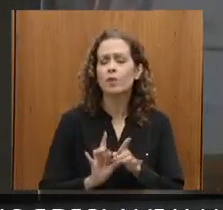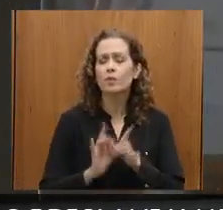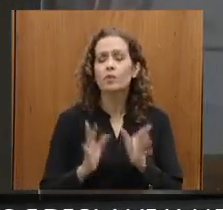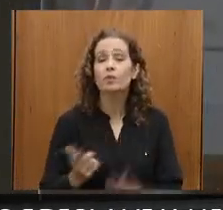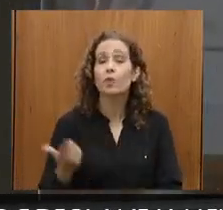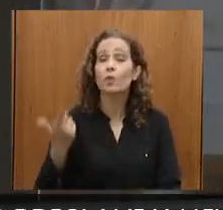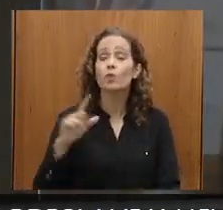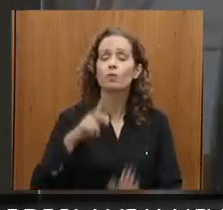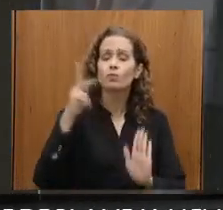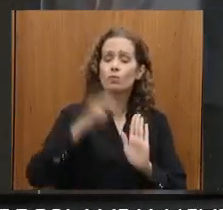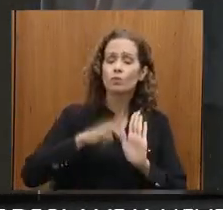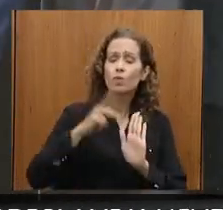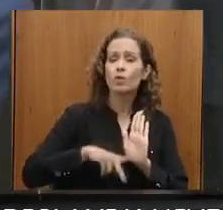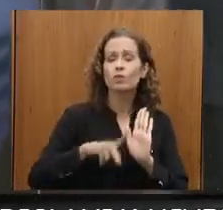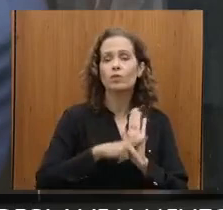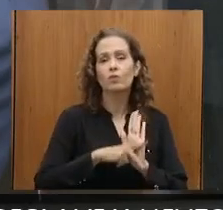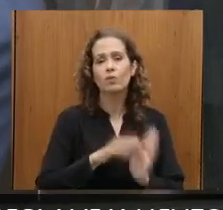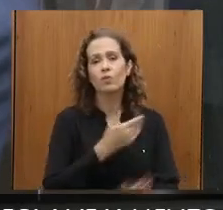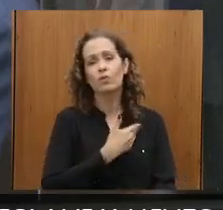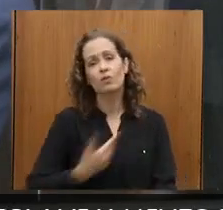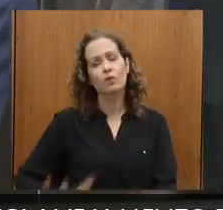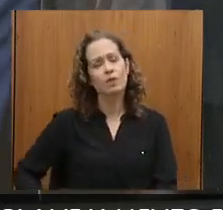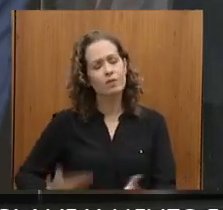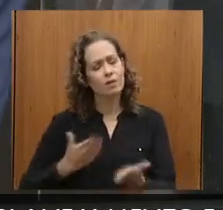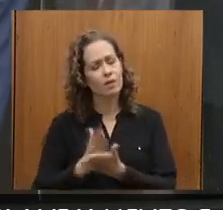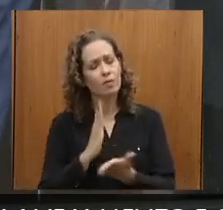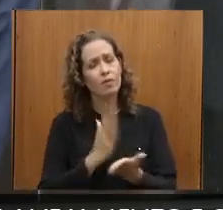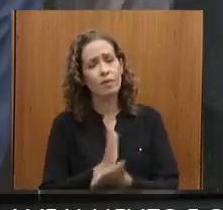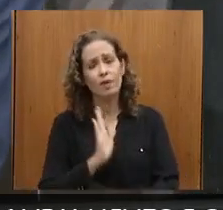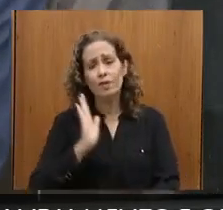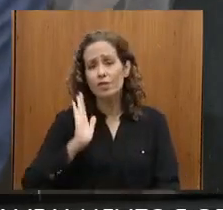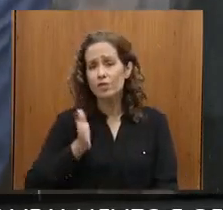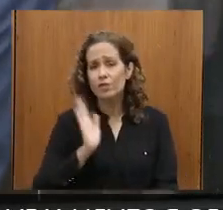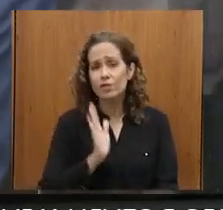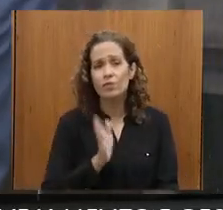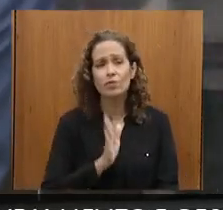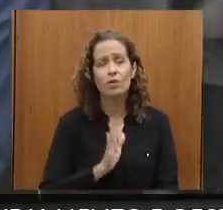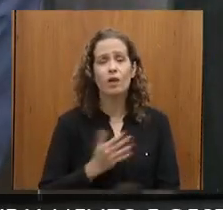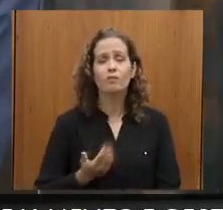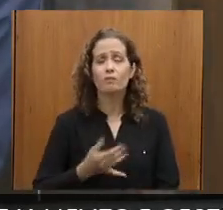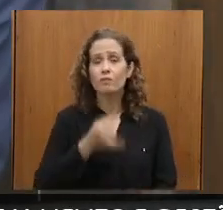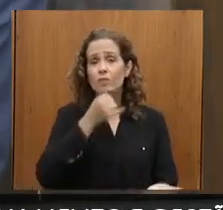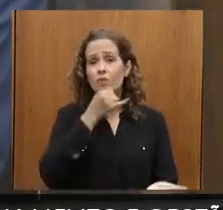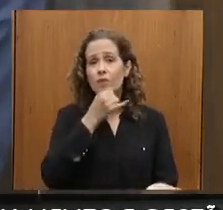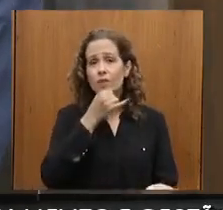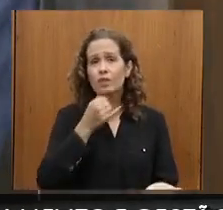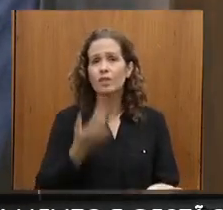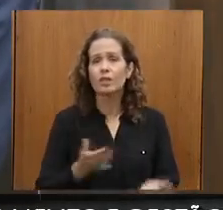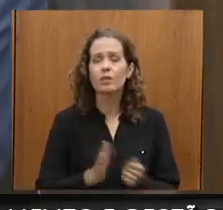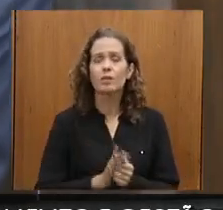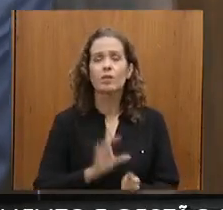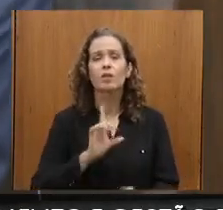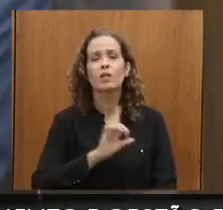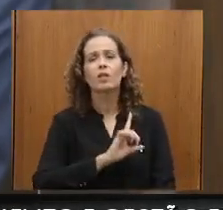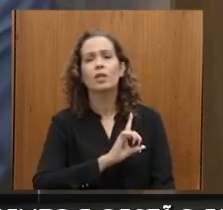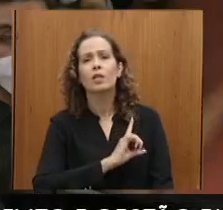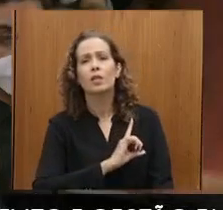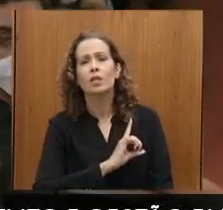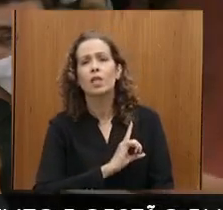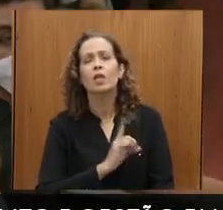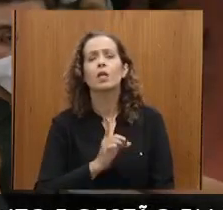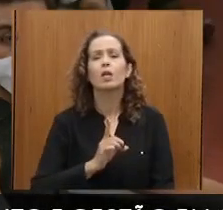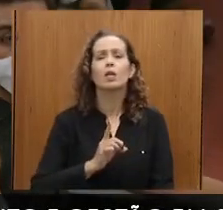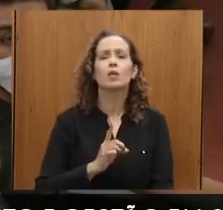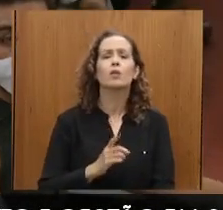projetos do governo fossem aprovados, que tem já uma construção aqui, como, por exemplo, DETRAN, Polícia Civil, etc.